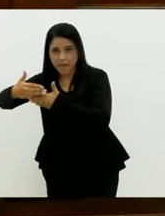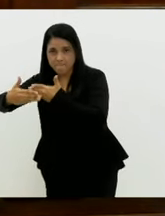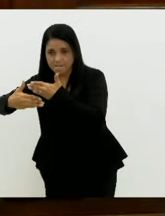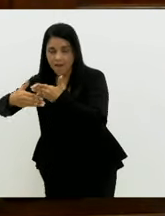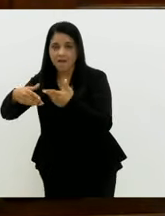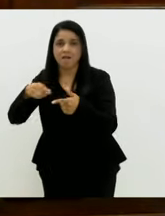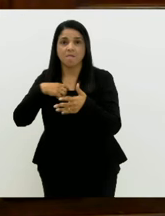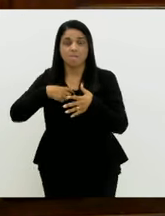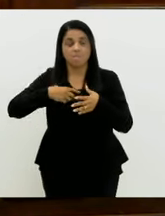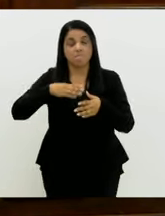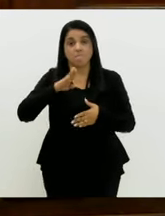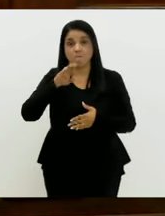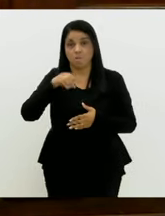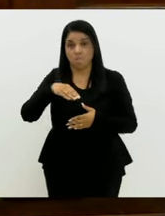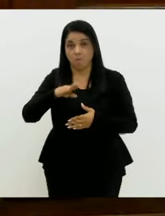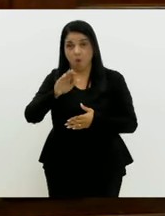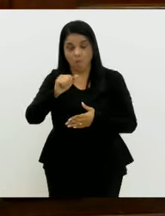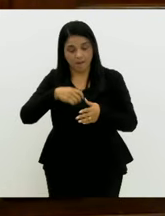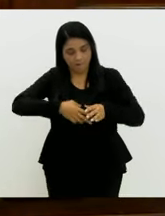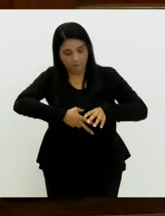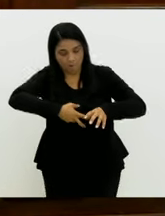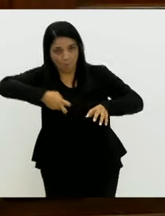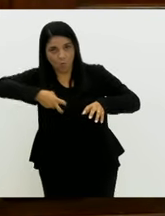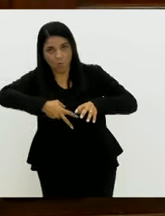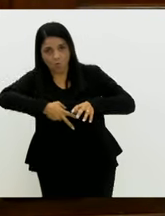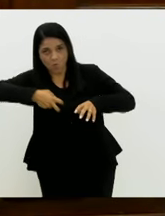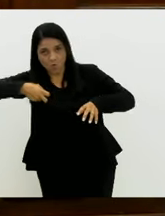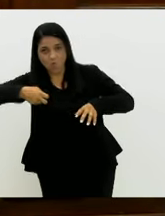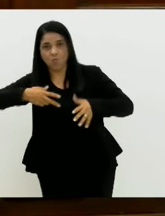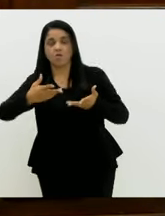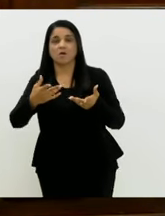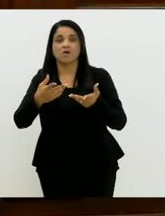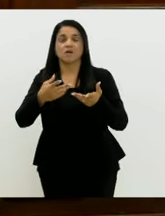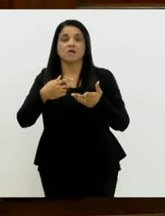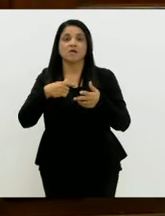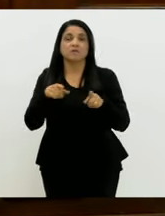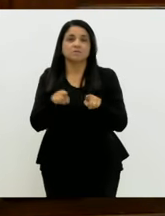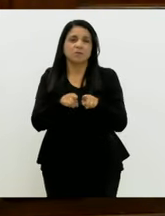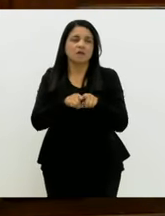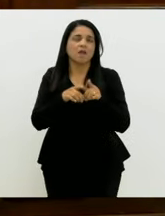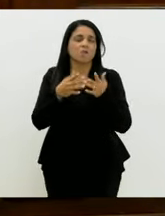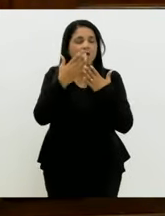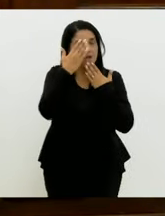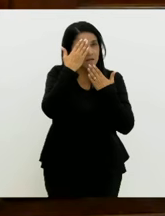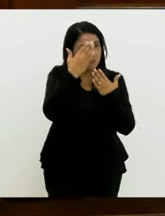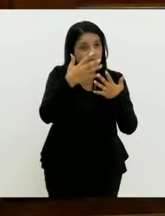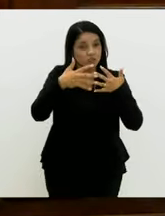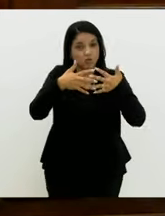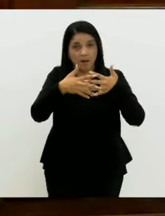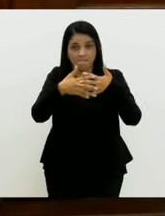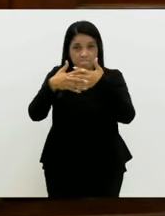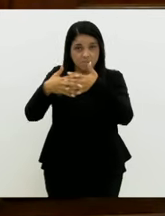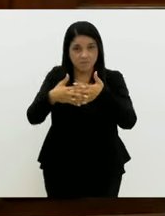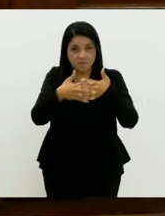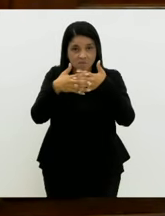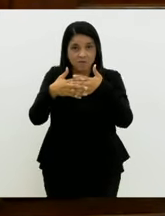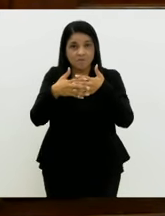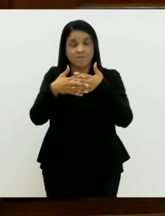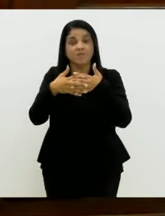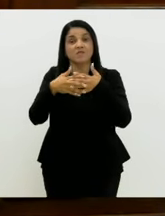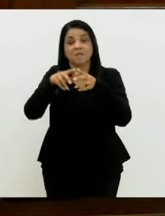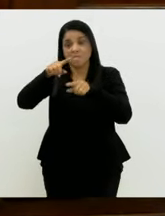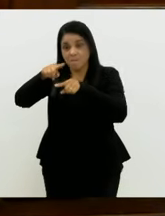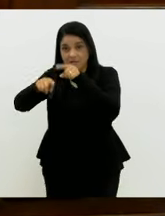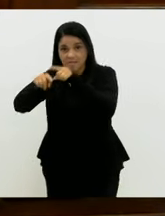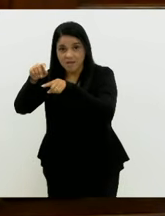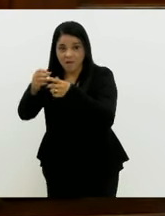estamos agora, quero agradecer também todos os caminhoneiros que estão ali levando materiais para